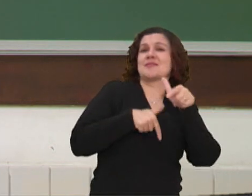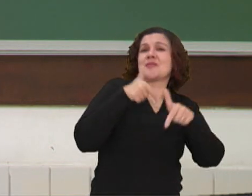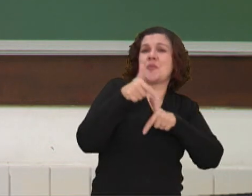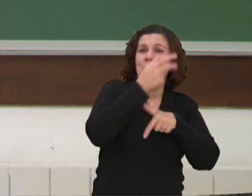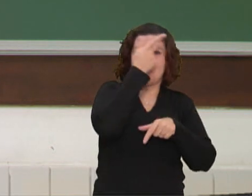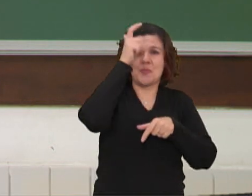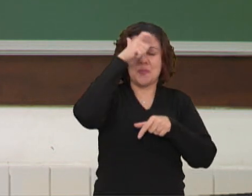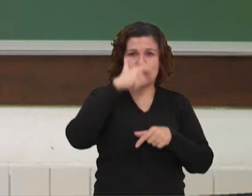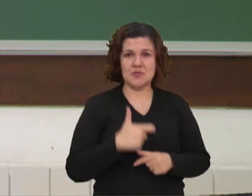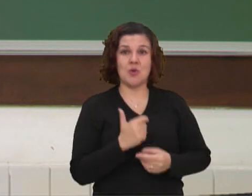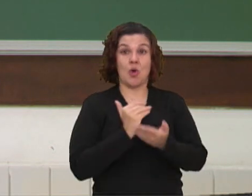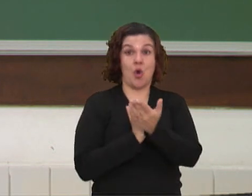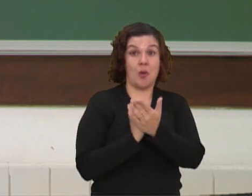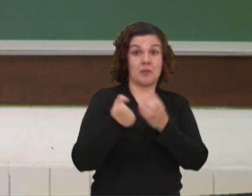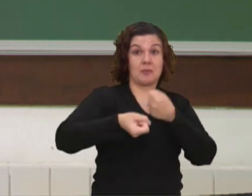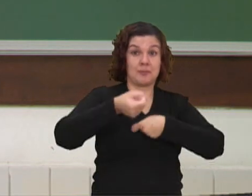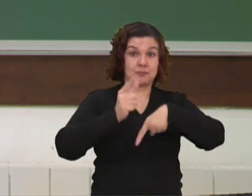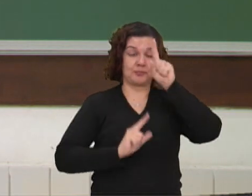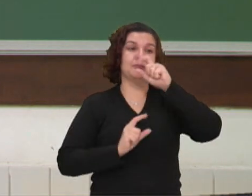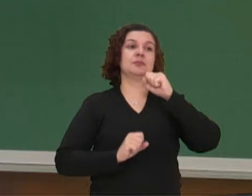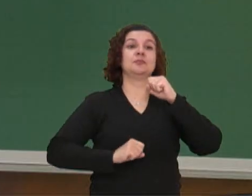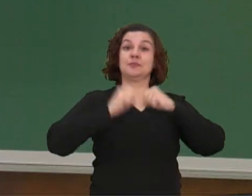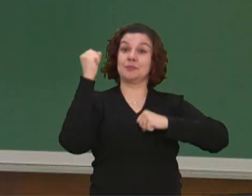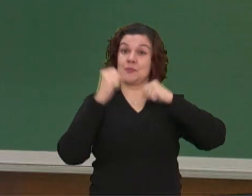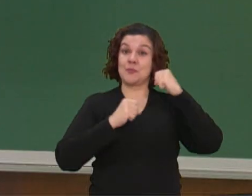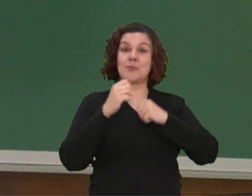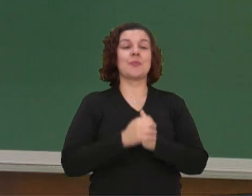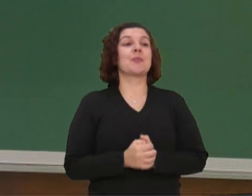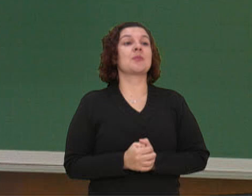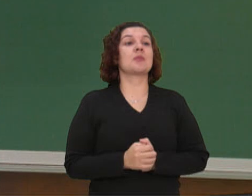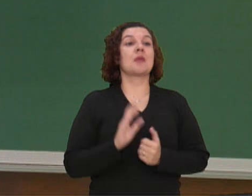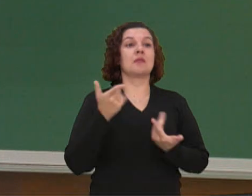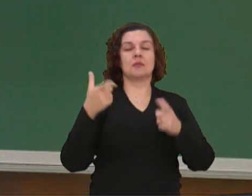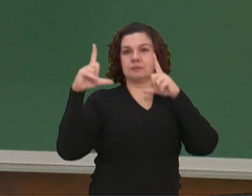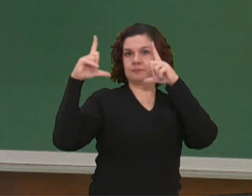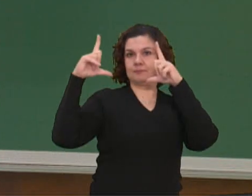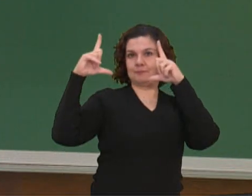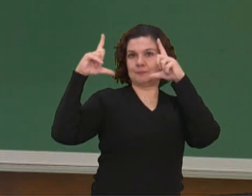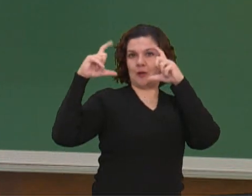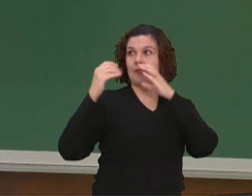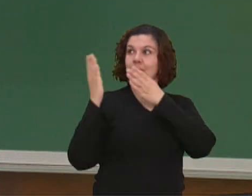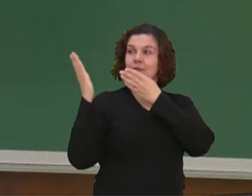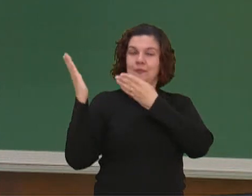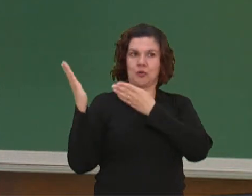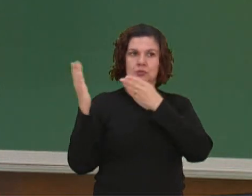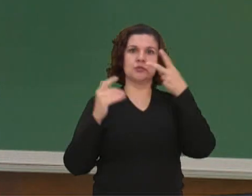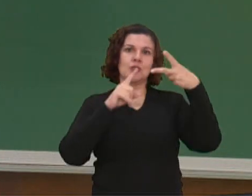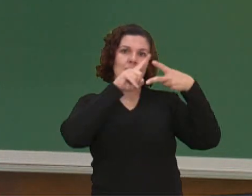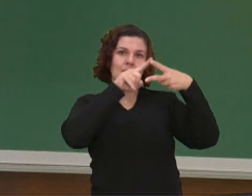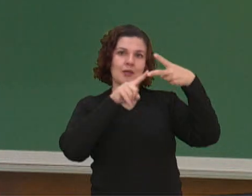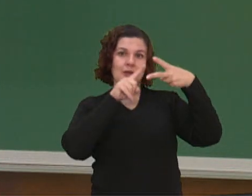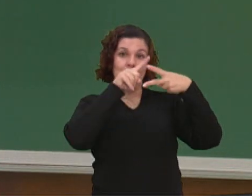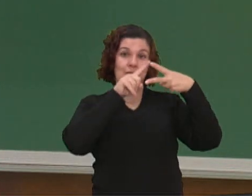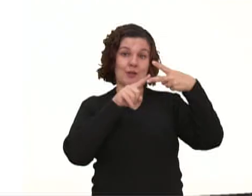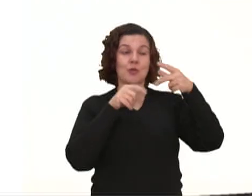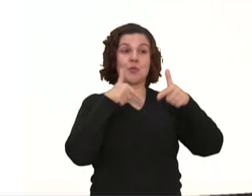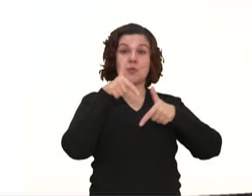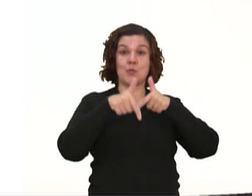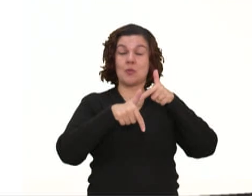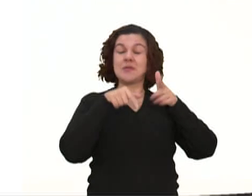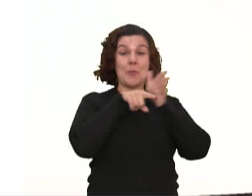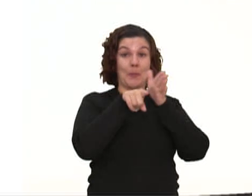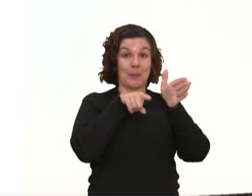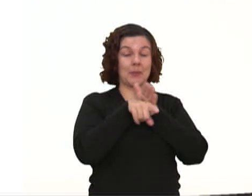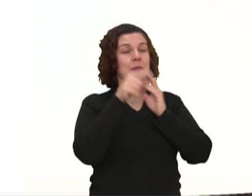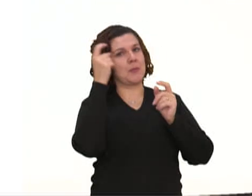com o advento da industrialização. Eu trouxe ali a imagem e duas questões para vocês pensarem um pouquinho e